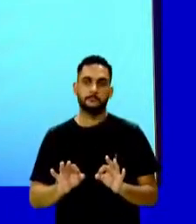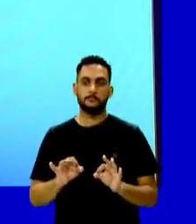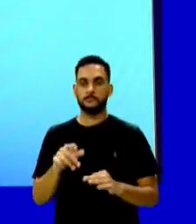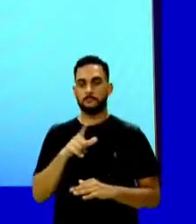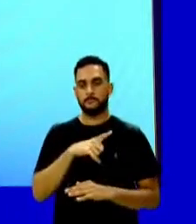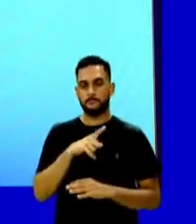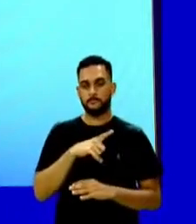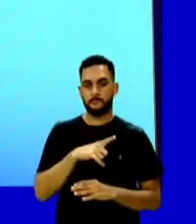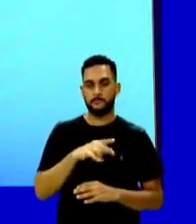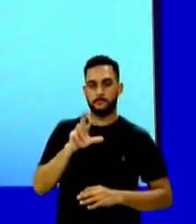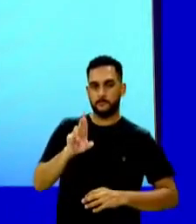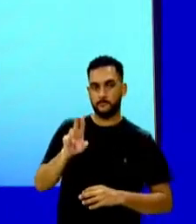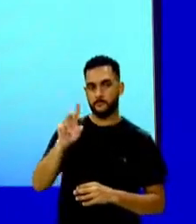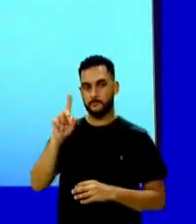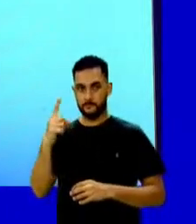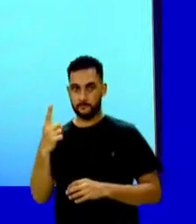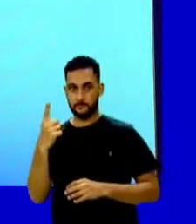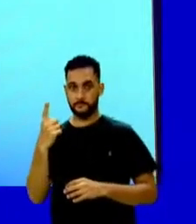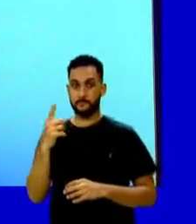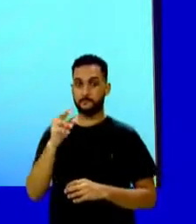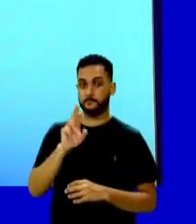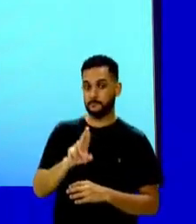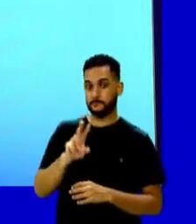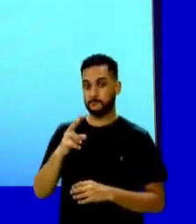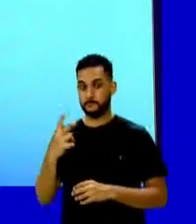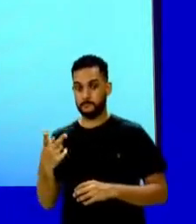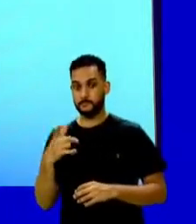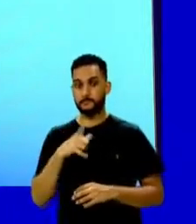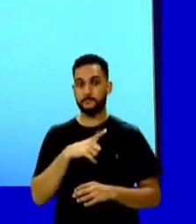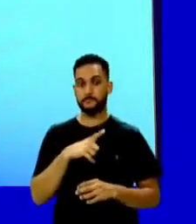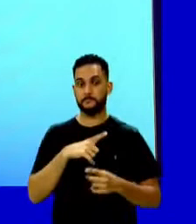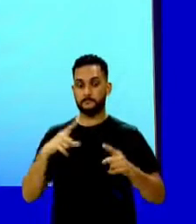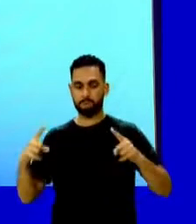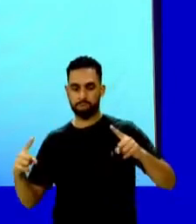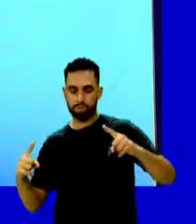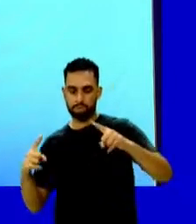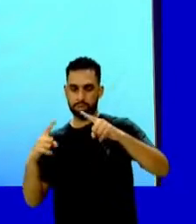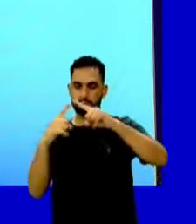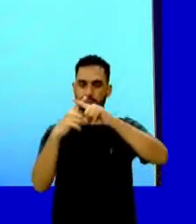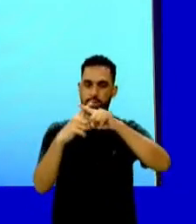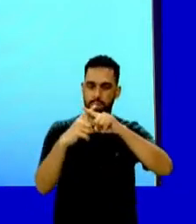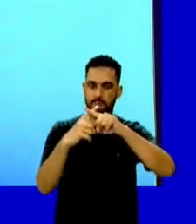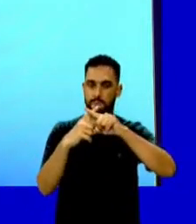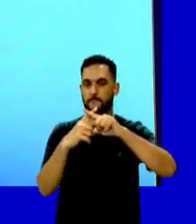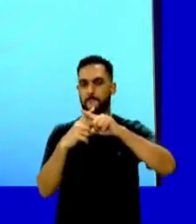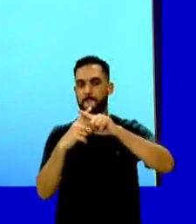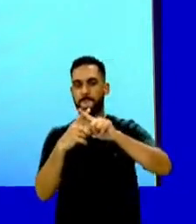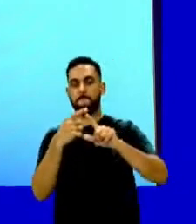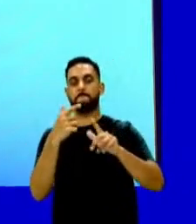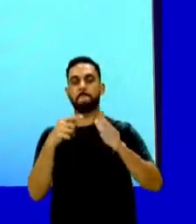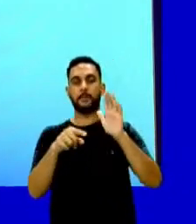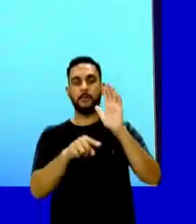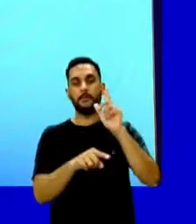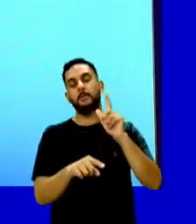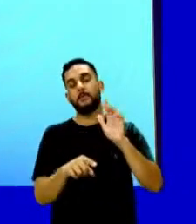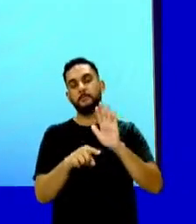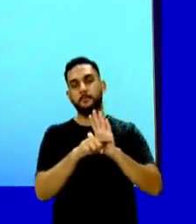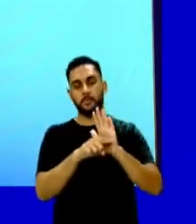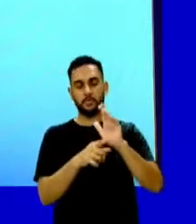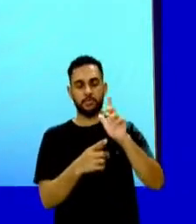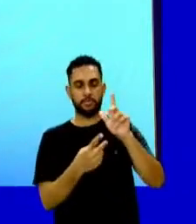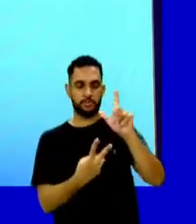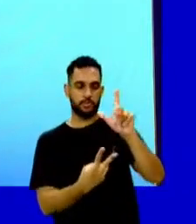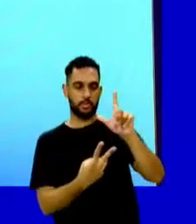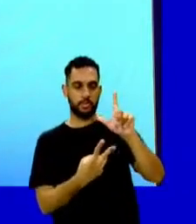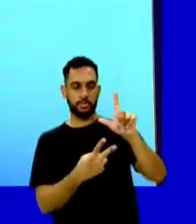as retas R1 e R2 vão ciência interceptar no ponto P - 21